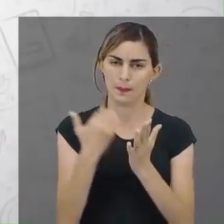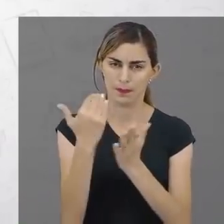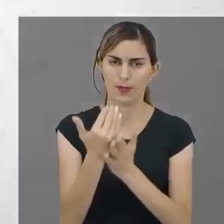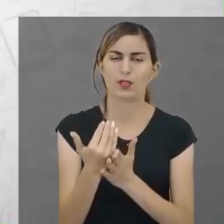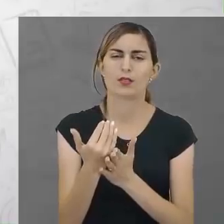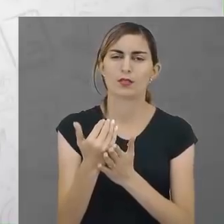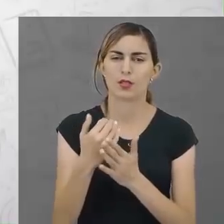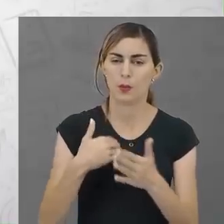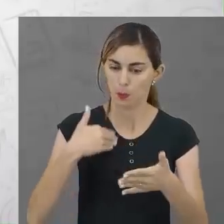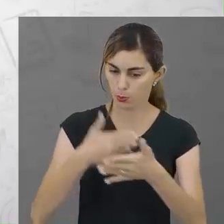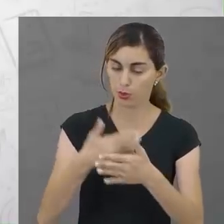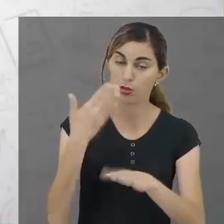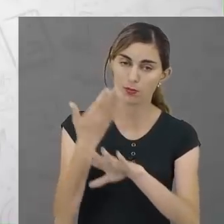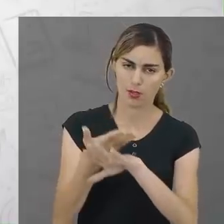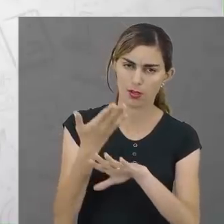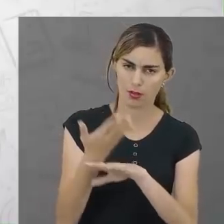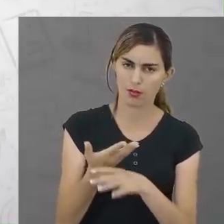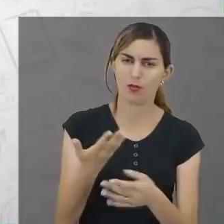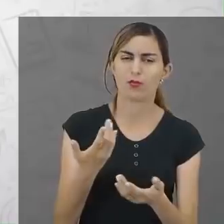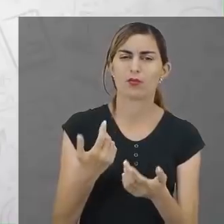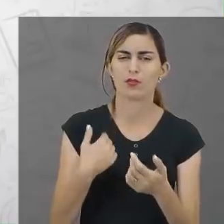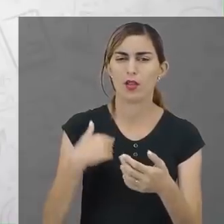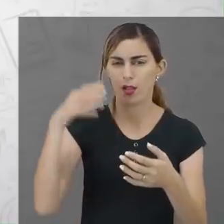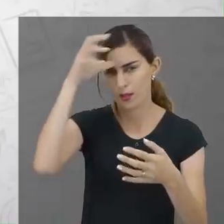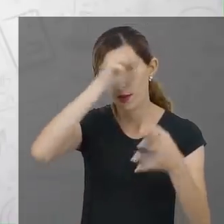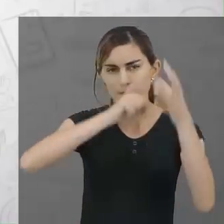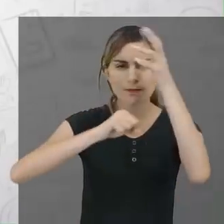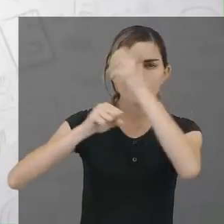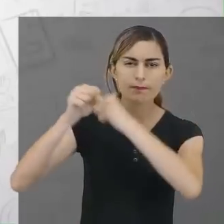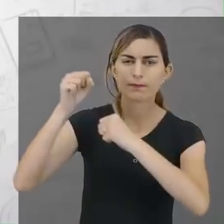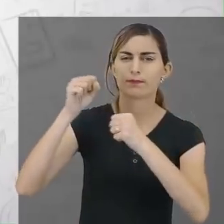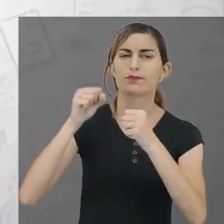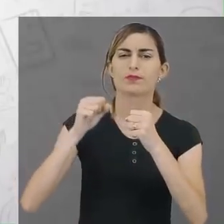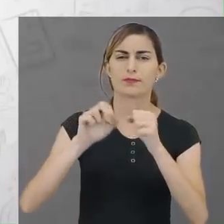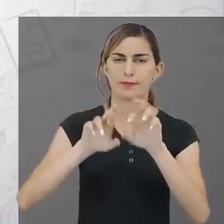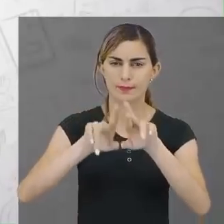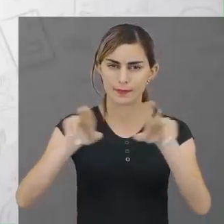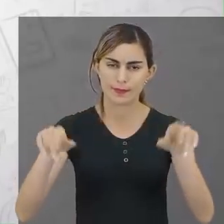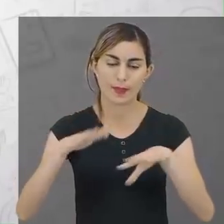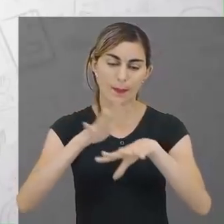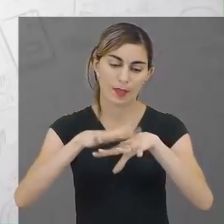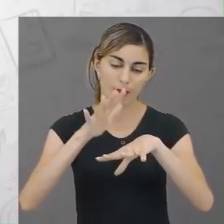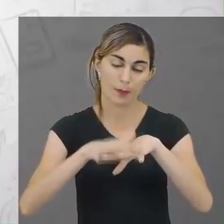mais. Na próxima aula, vamos aprender como